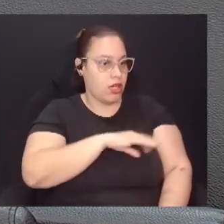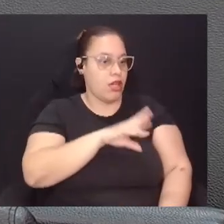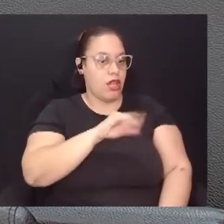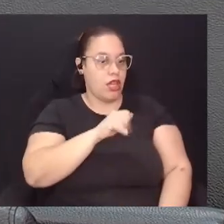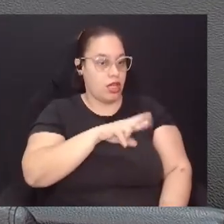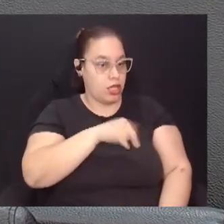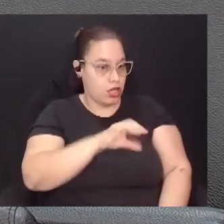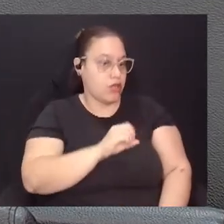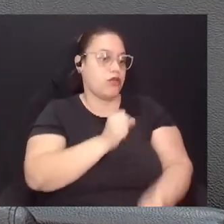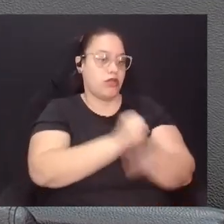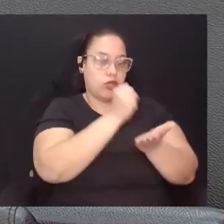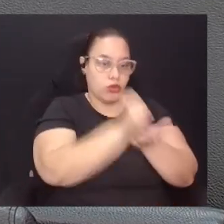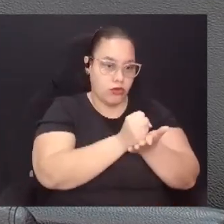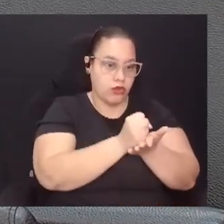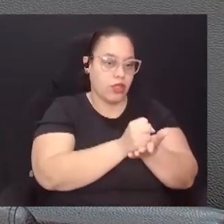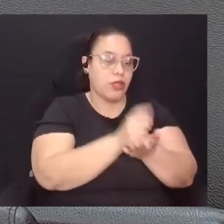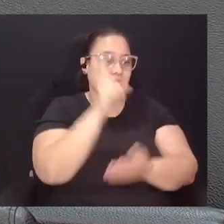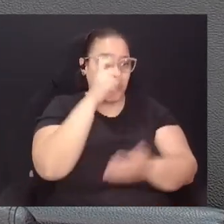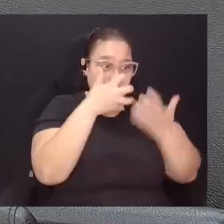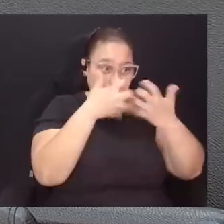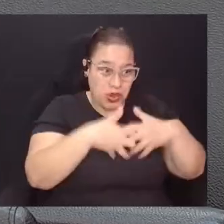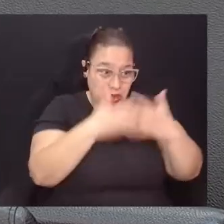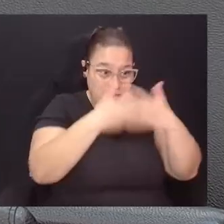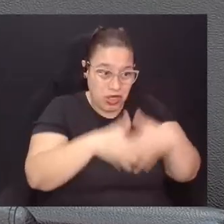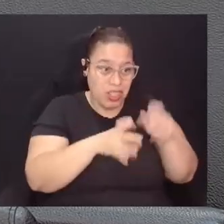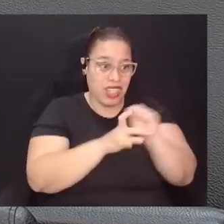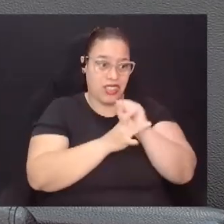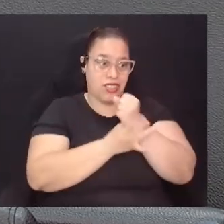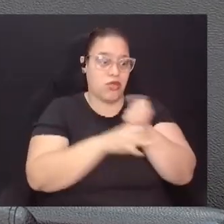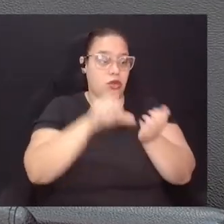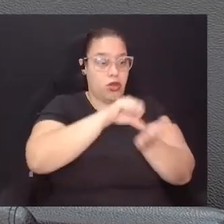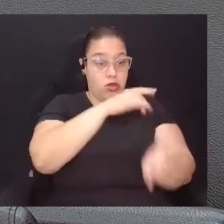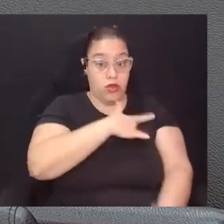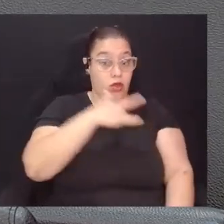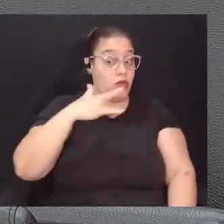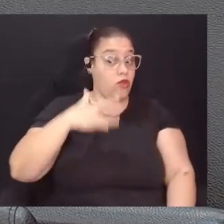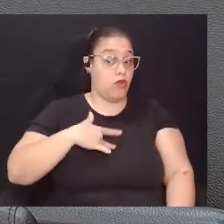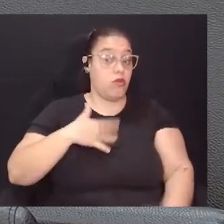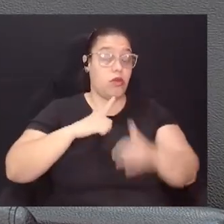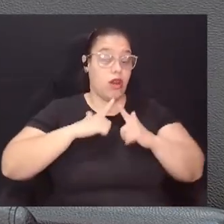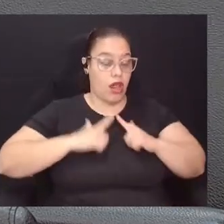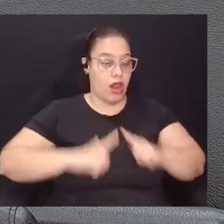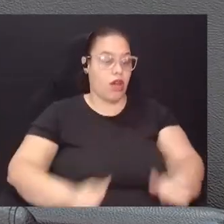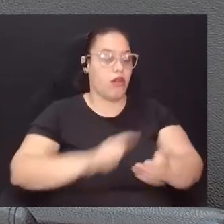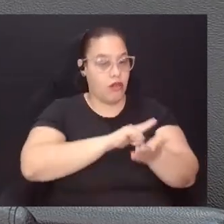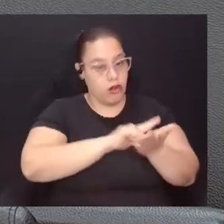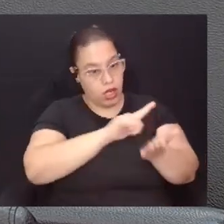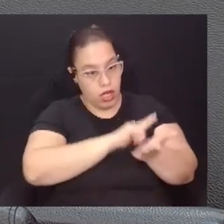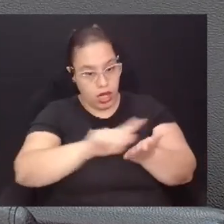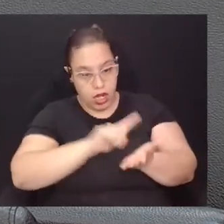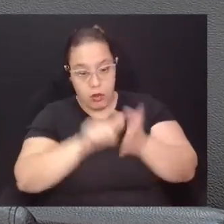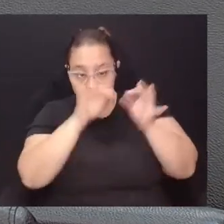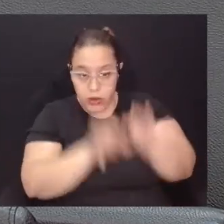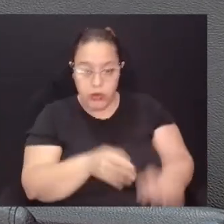de rescisão, né, é uma situação muito complicada, porque são elas que garantem, né, que os postos de saúde estejam limpos, né, adequados